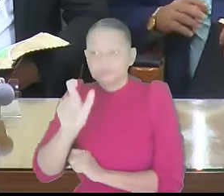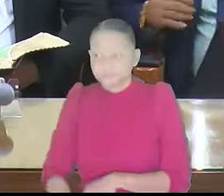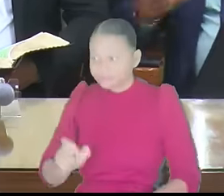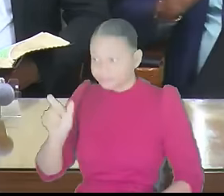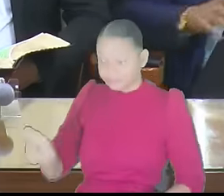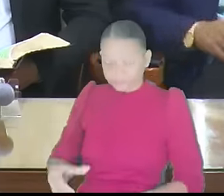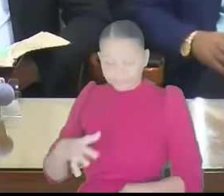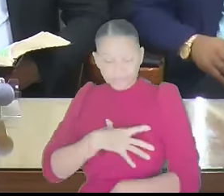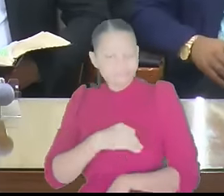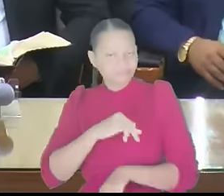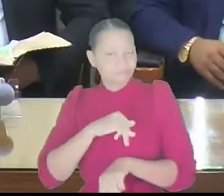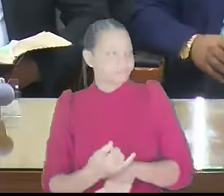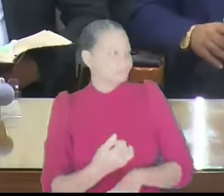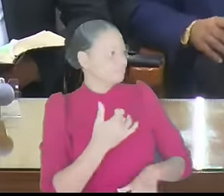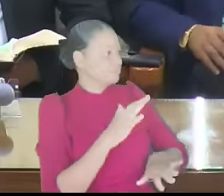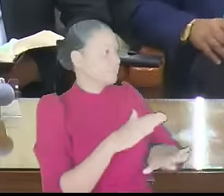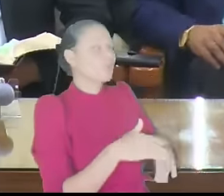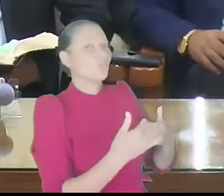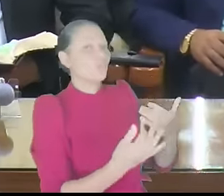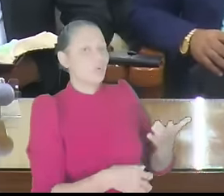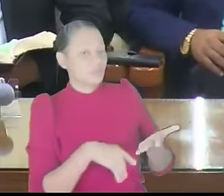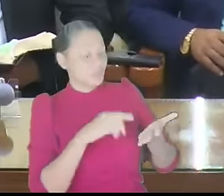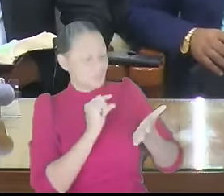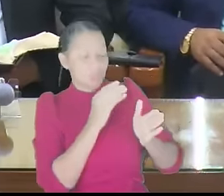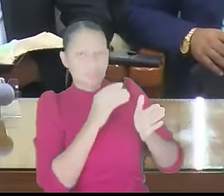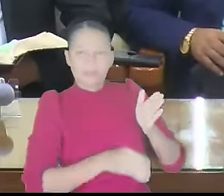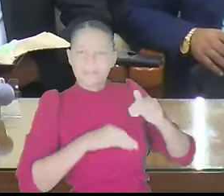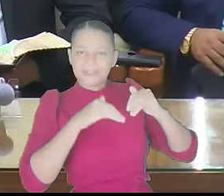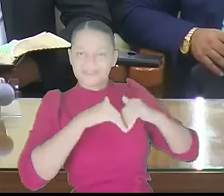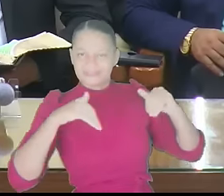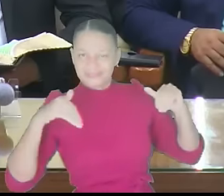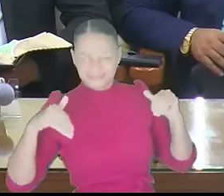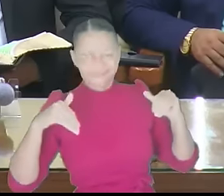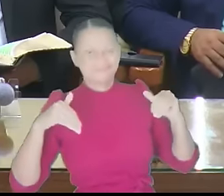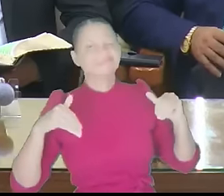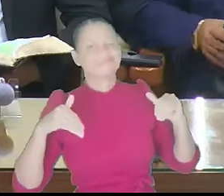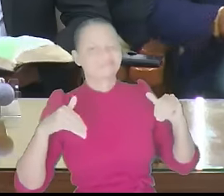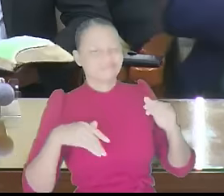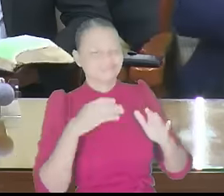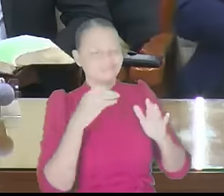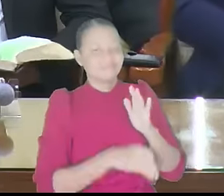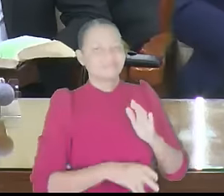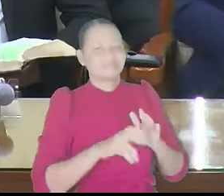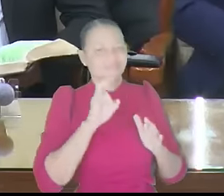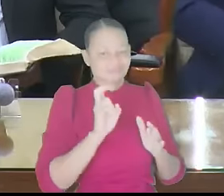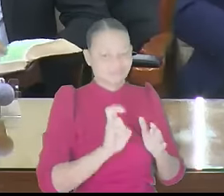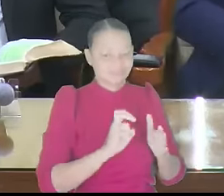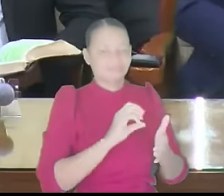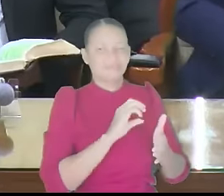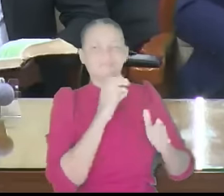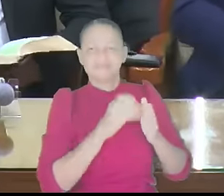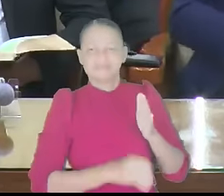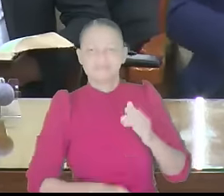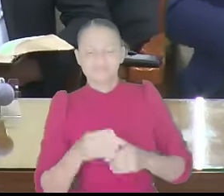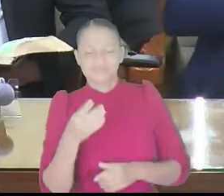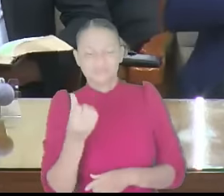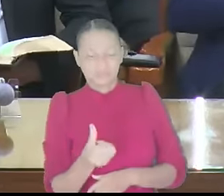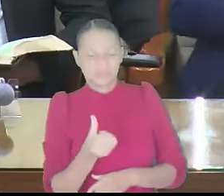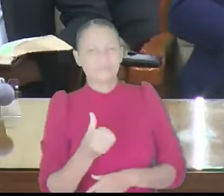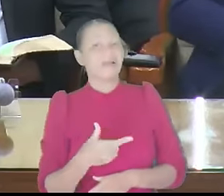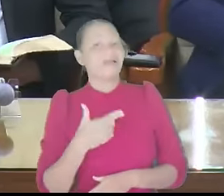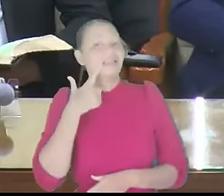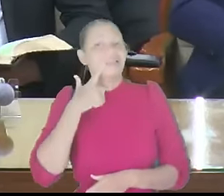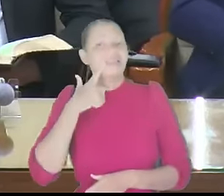Jerusalém disseram? Os capítulos são separados. Capítulo 5, capítulo 6. Mas no hebraico é tudo